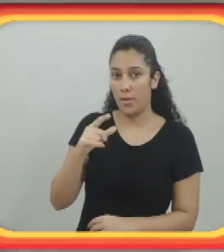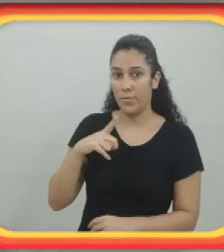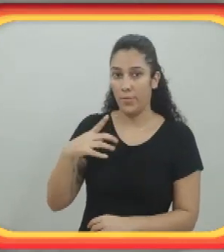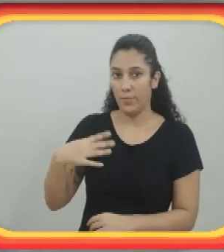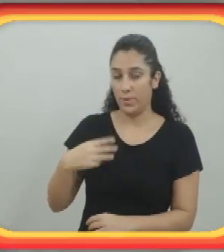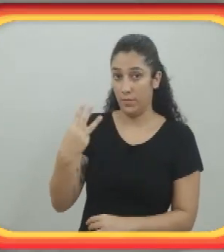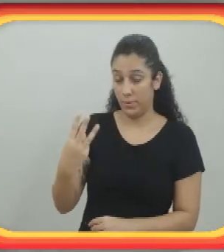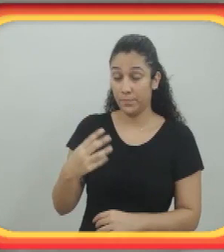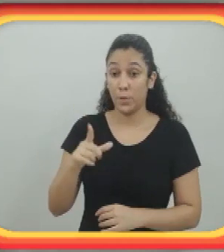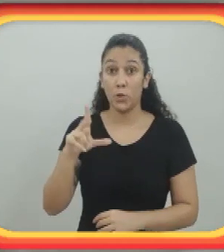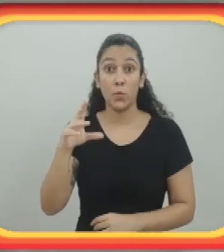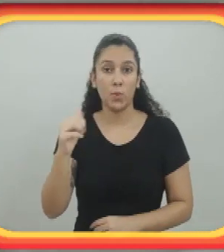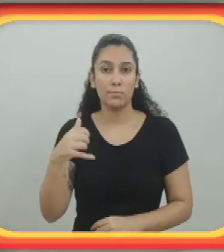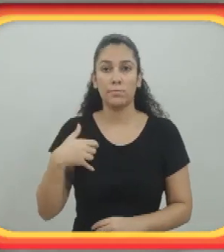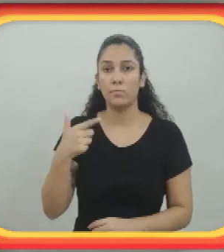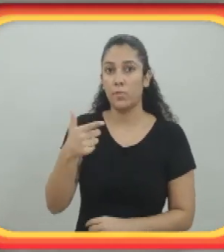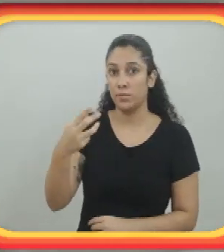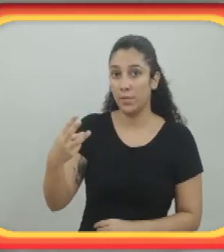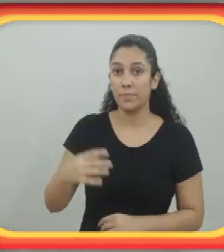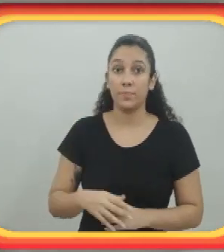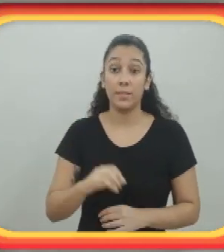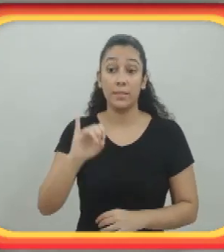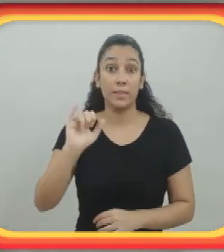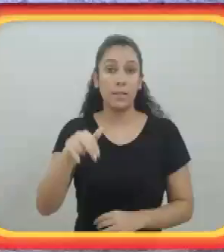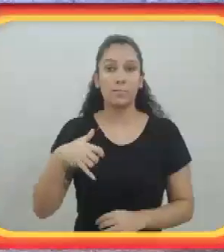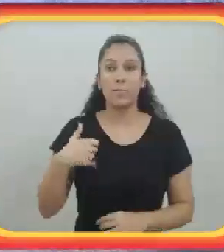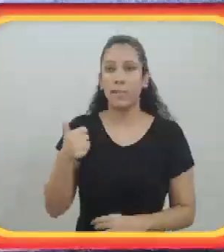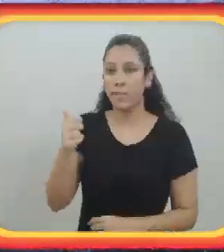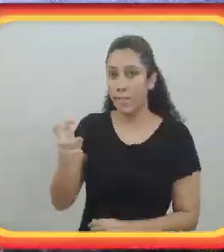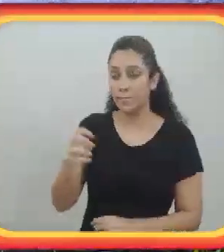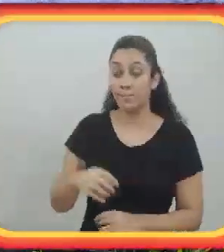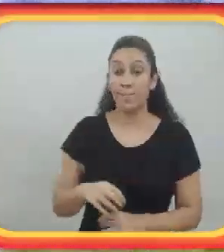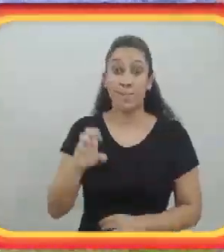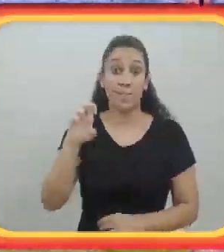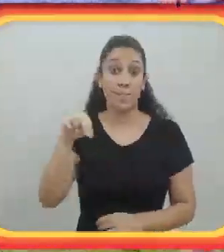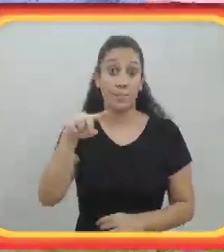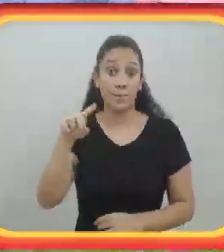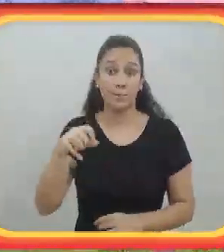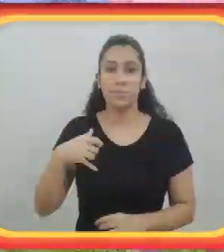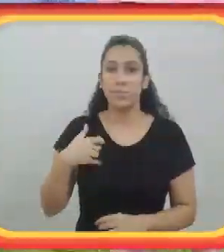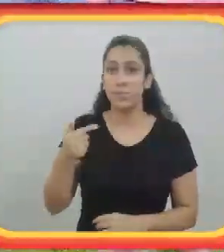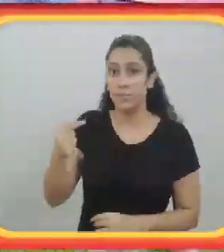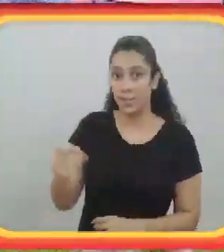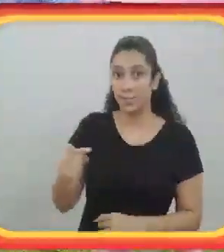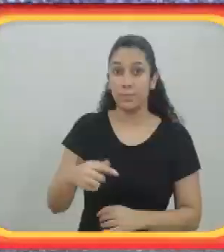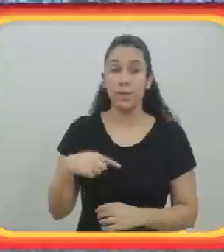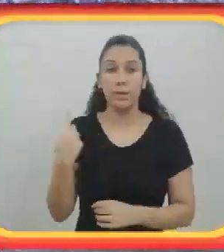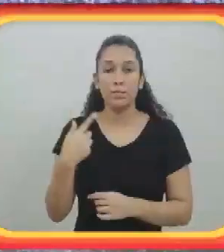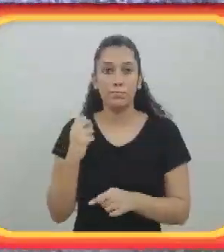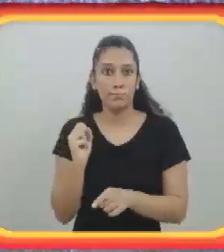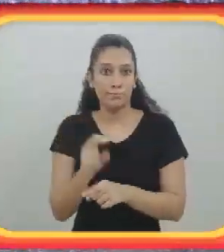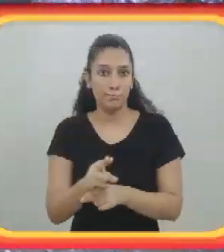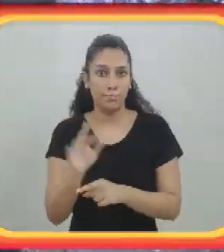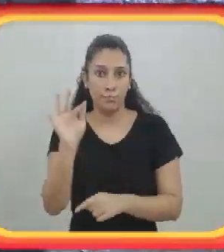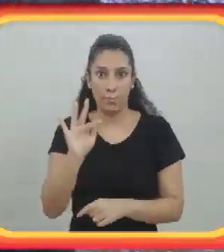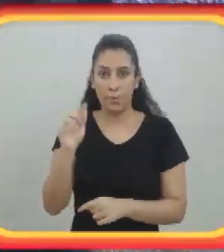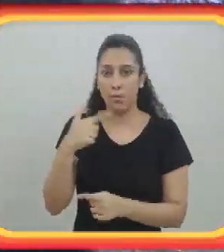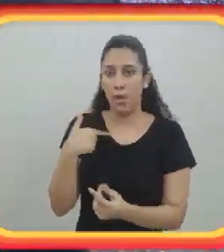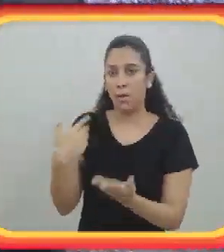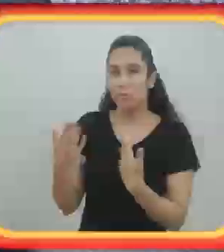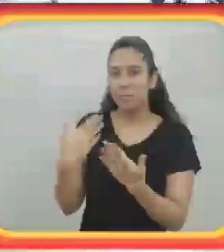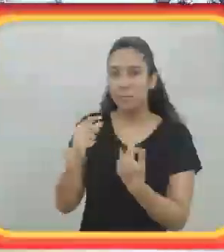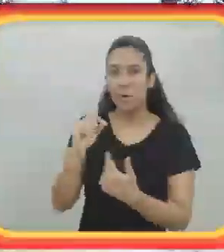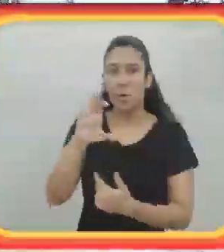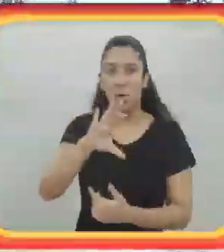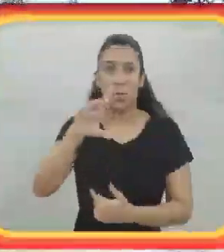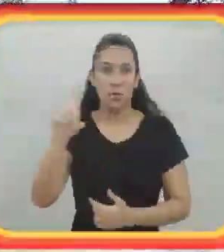sou pai de 3 filhos, o Lucas, de 23, né? O Ian, de